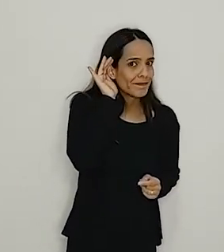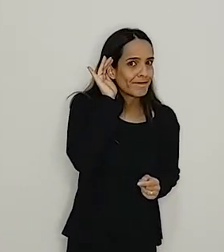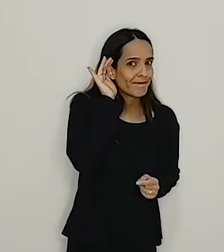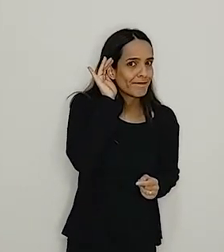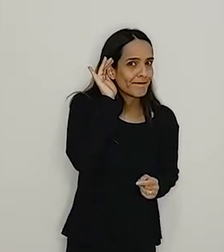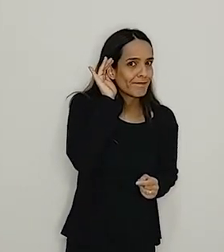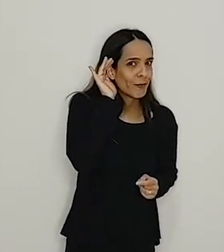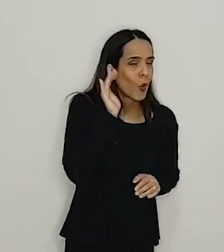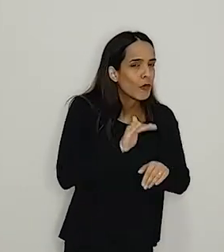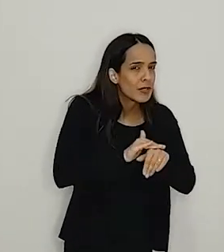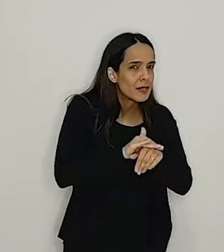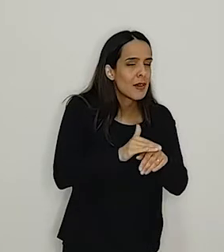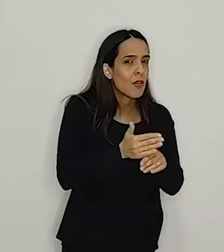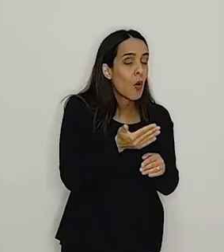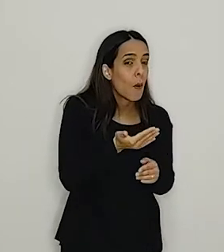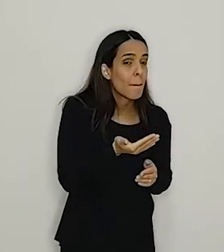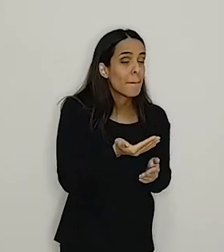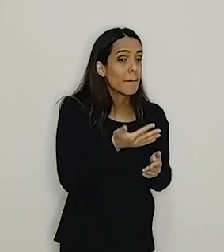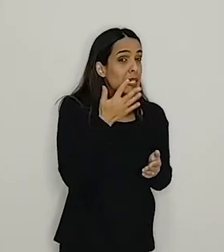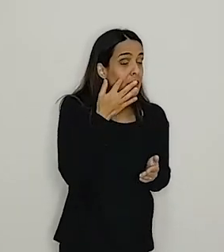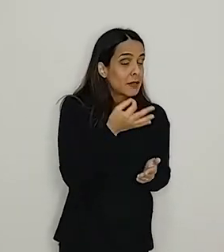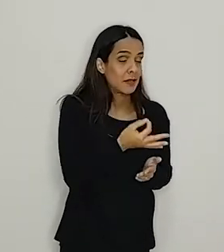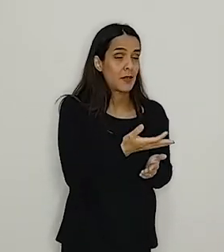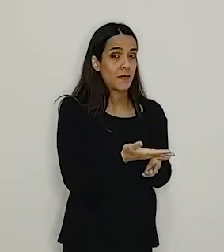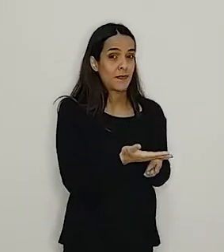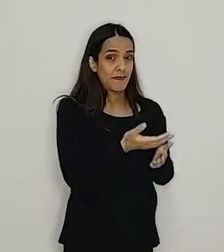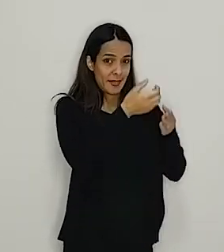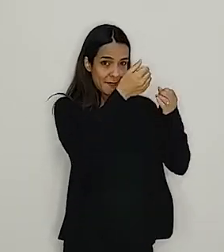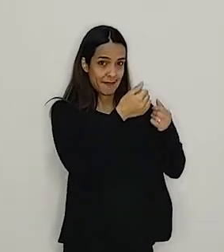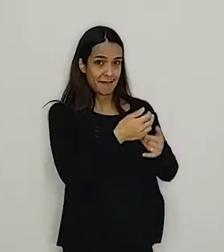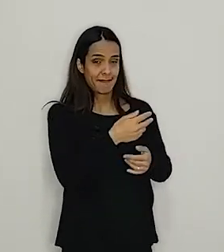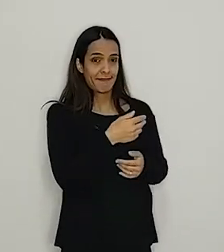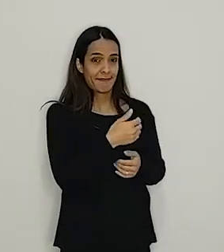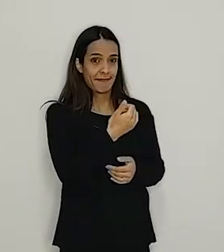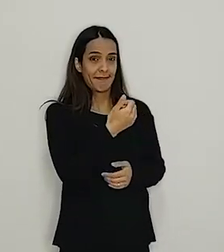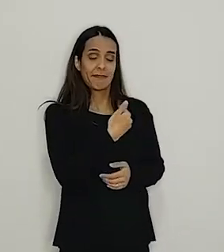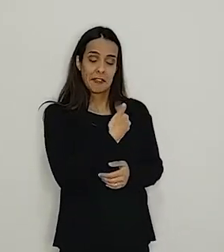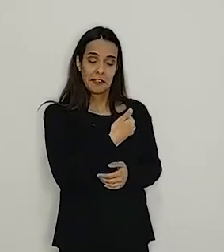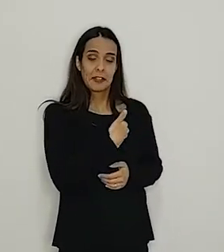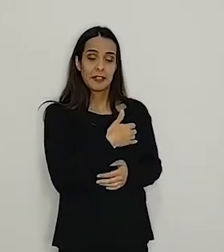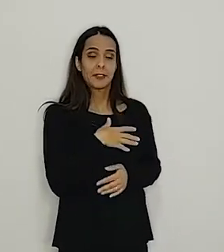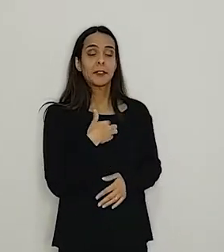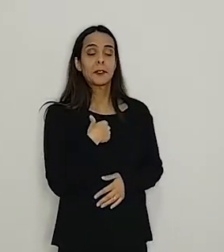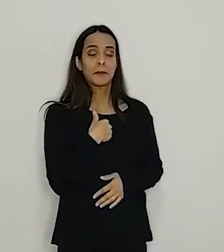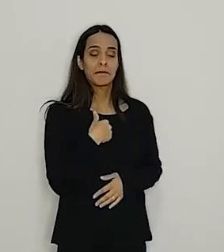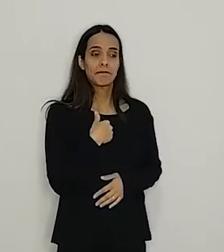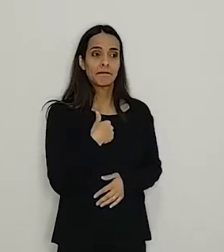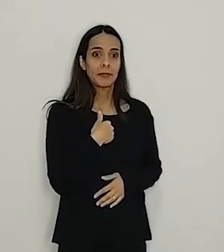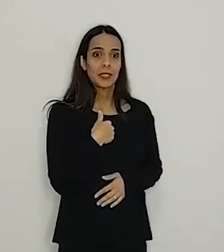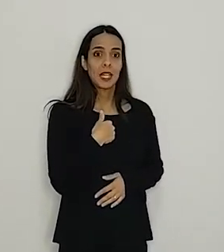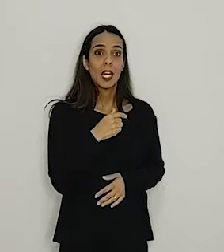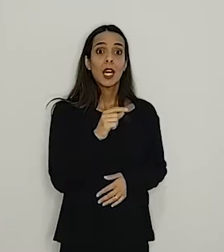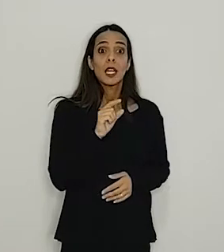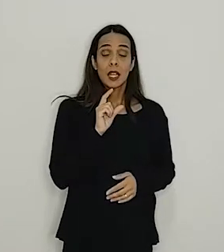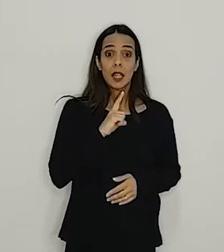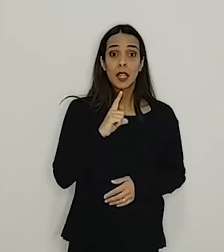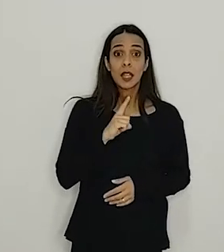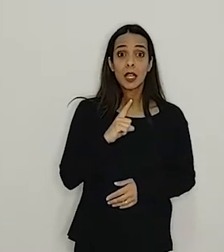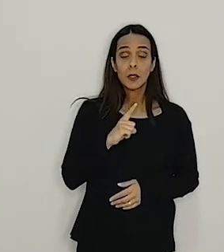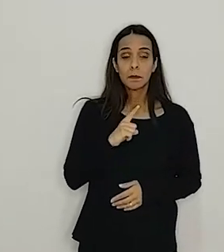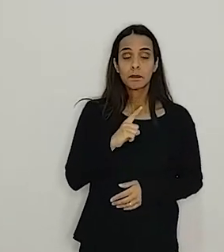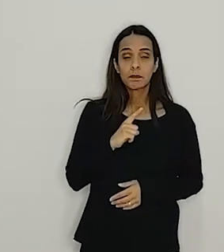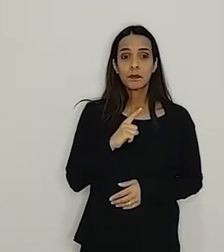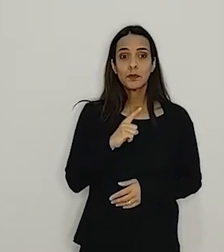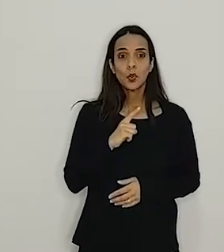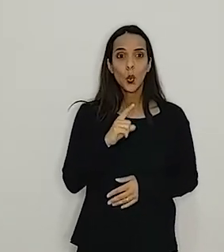escuta. E aí, dentro dos cuidados paliativos, nós temos um conceito chamado dor total. E é uma dor que não está